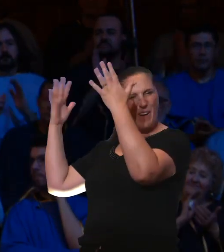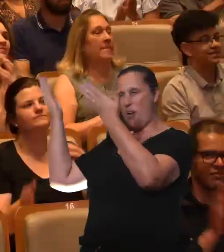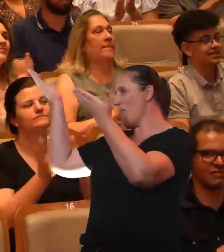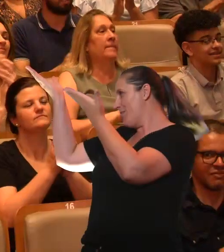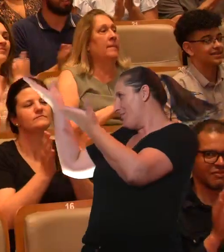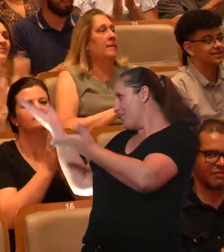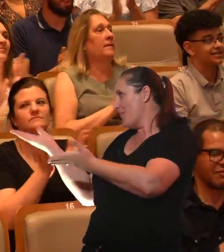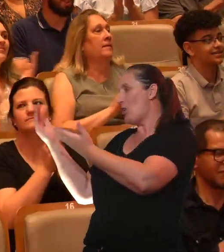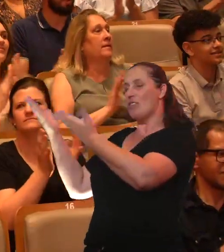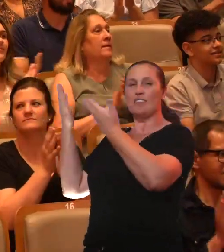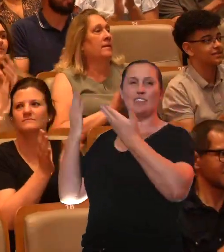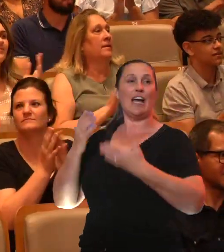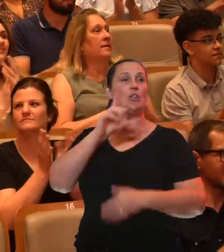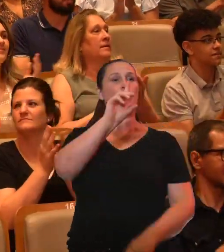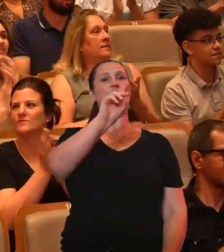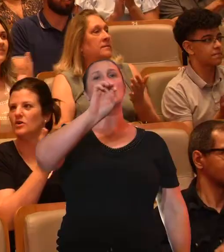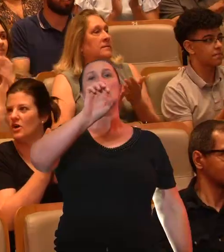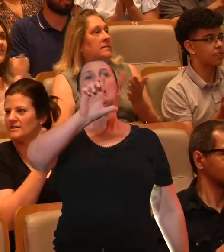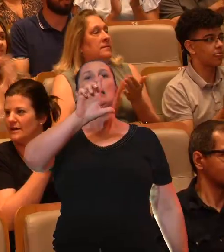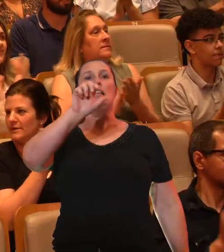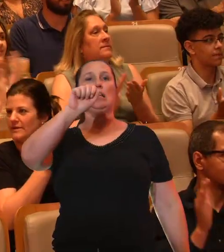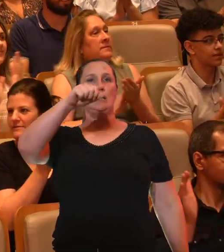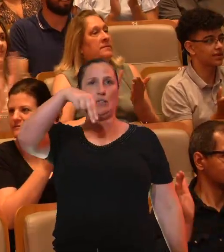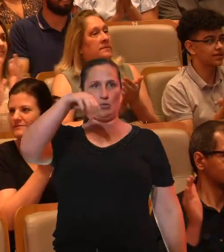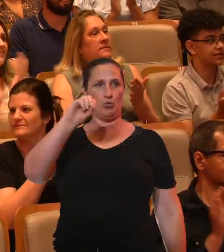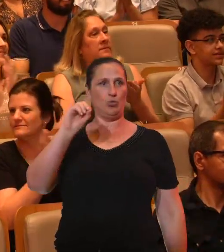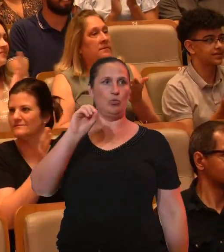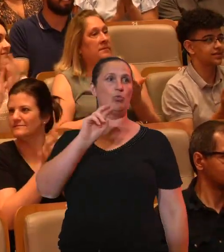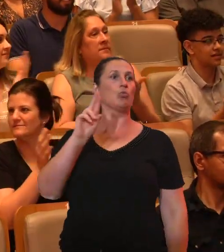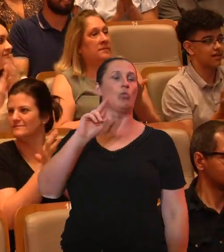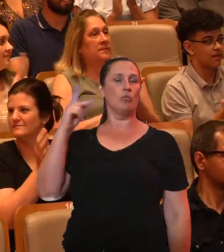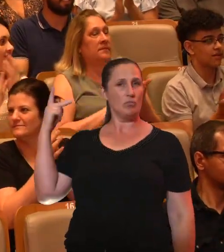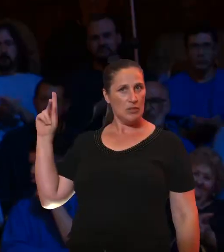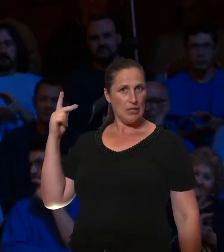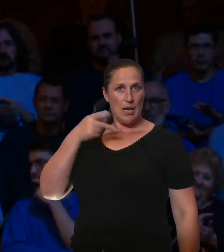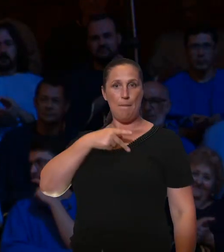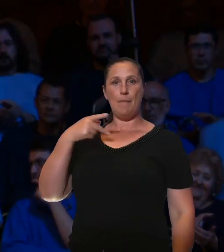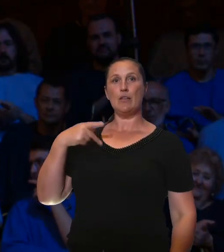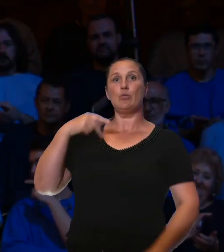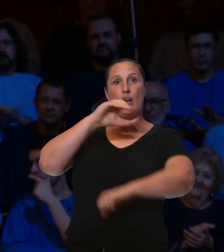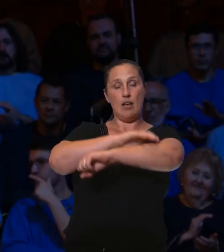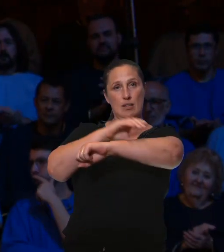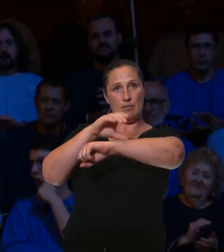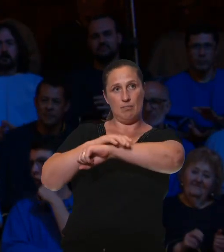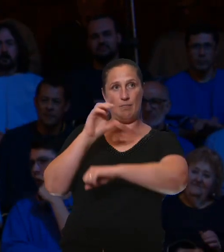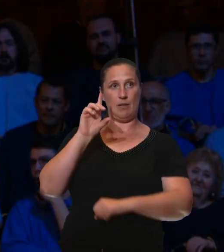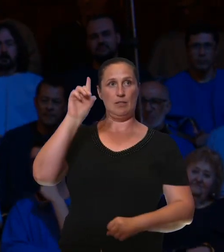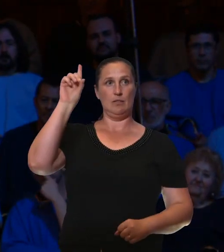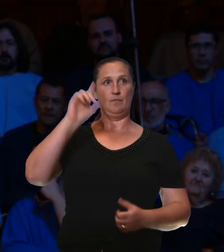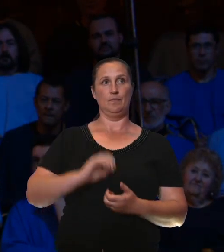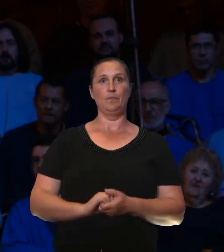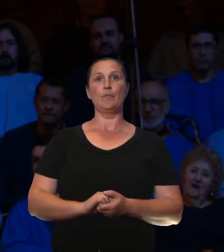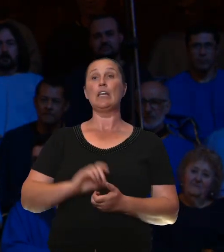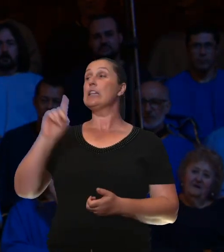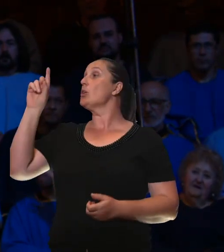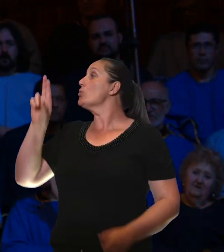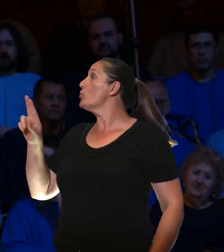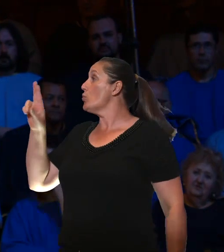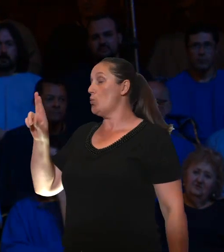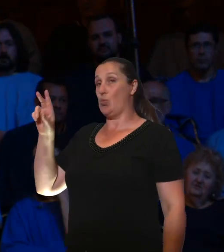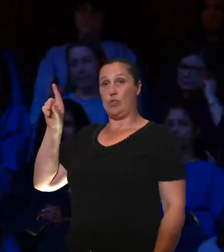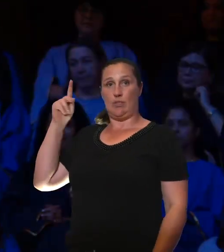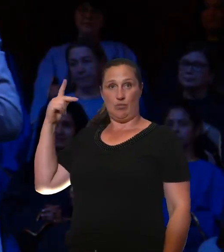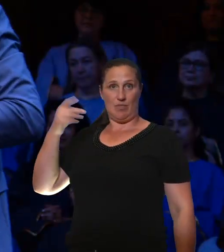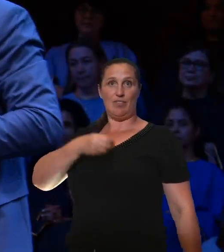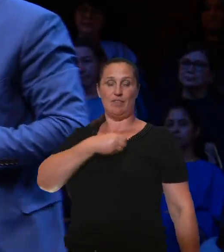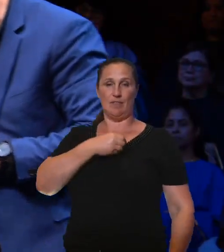nosso convidado. Pastor, é uma alegria tê-lo aqui. Que Deus te use poderosamente para falar com a gente,